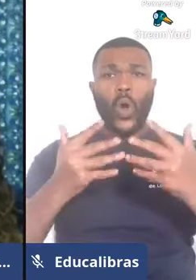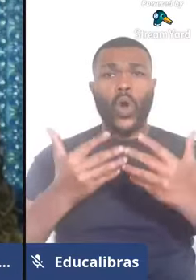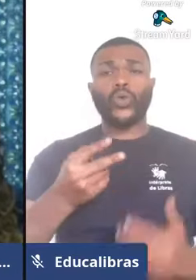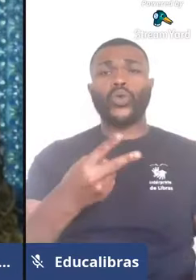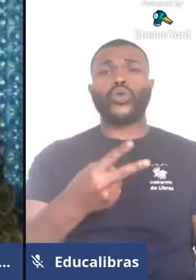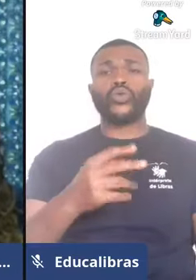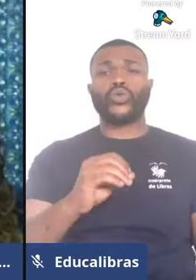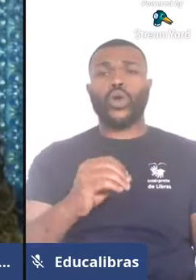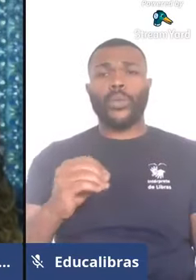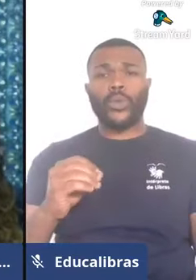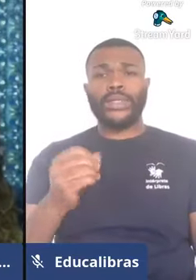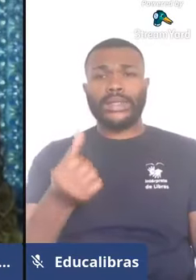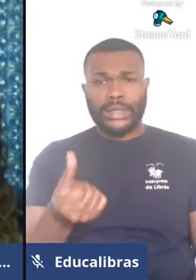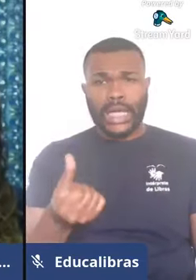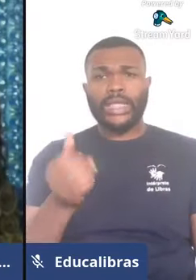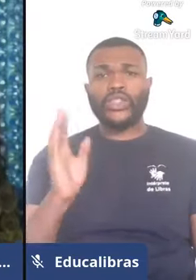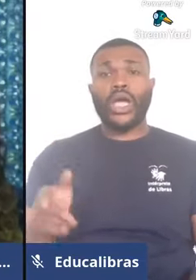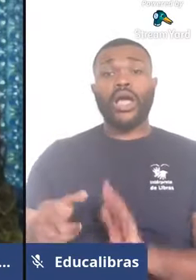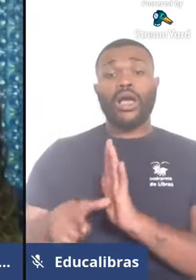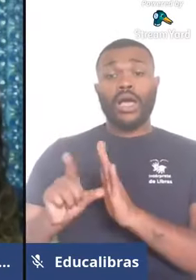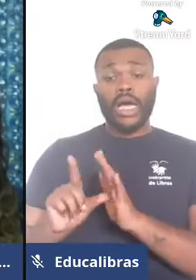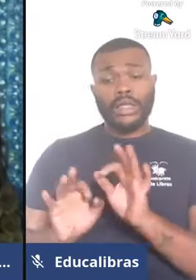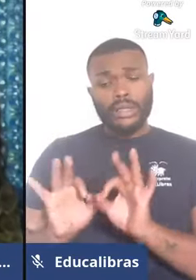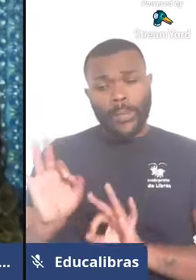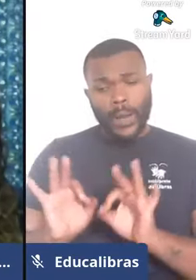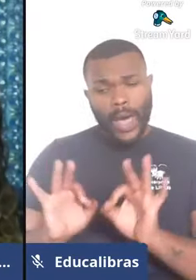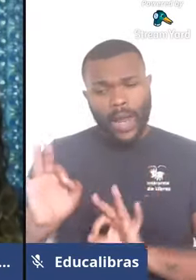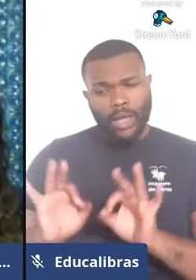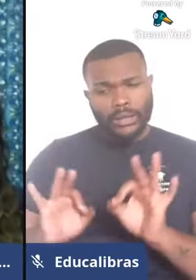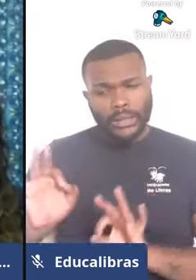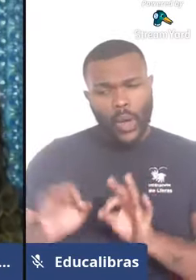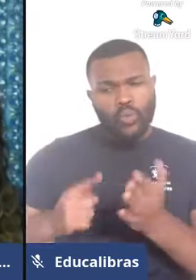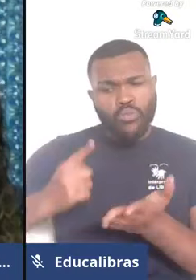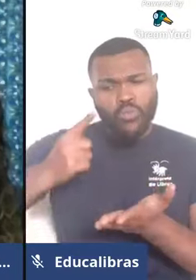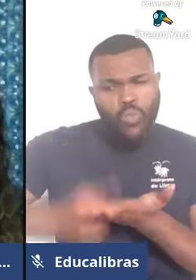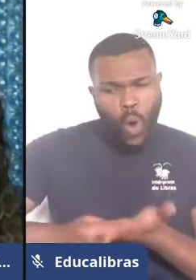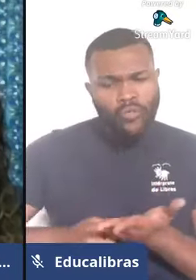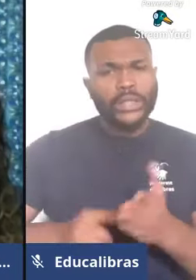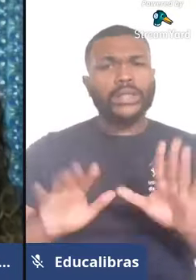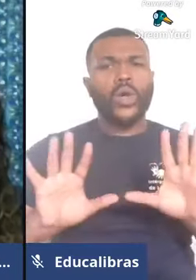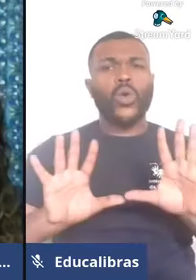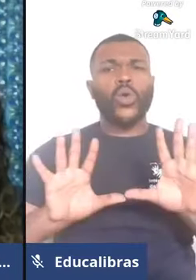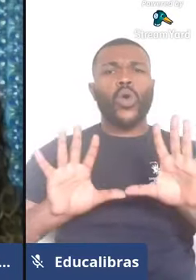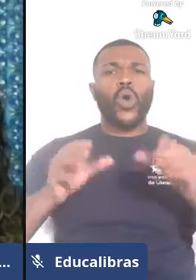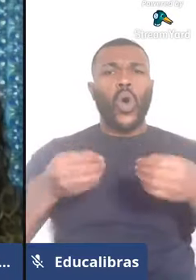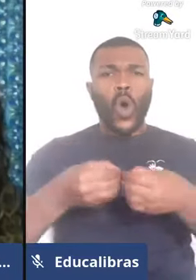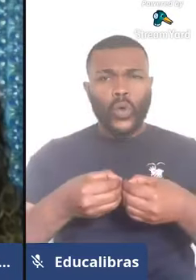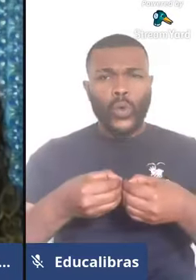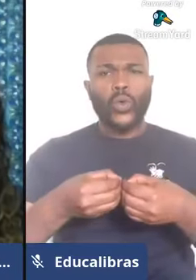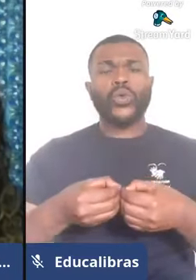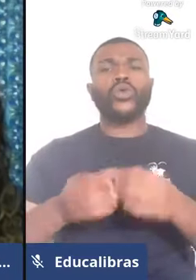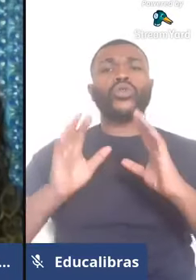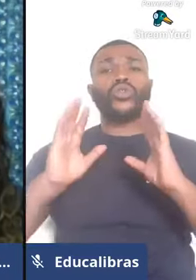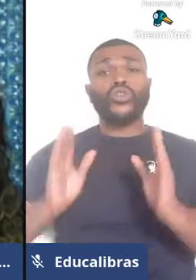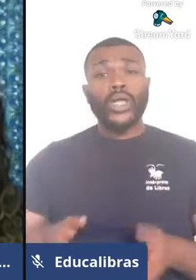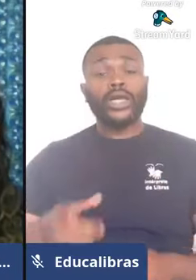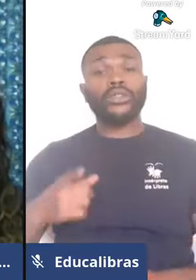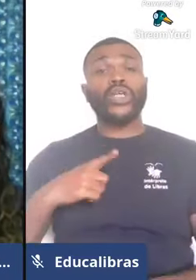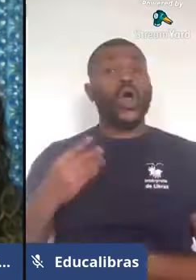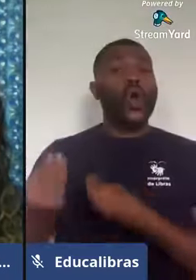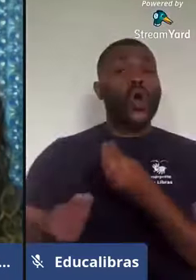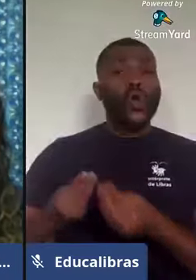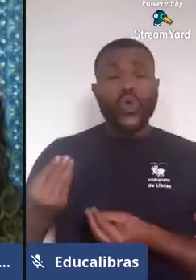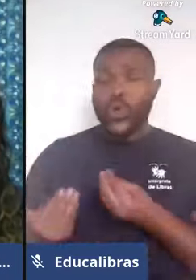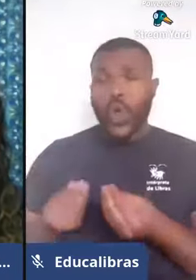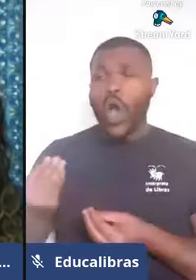um processo de preparação da própria convenção. Quanto que essas questões que já estavam postas